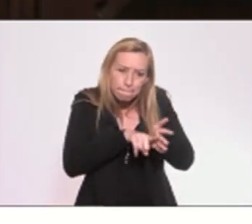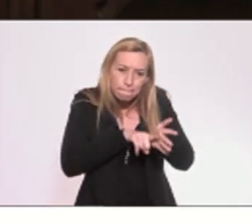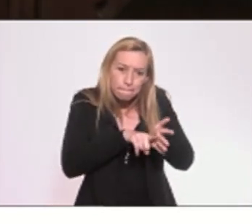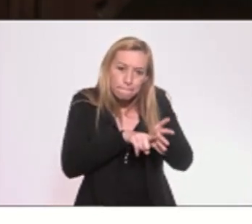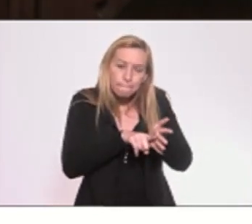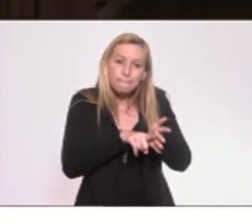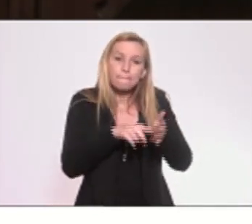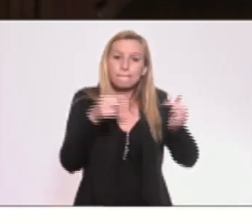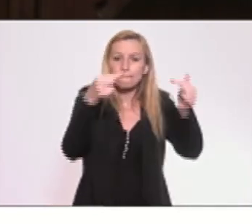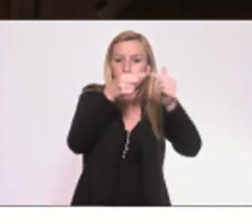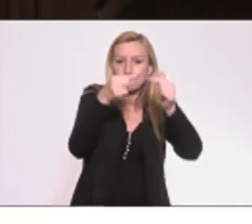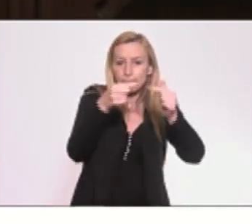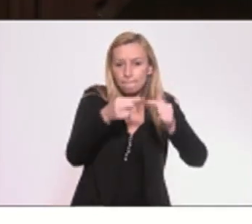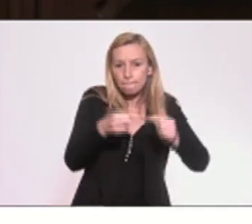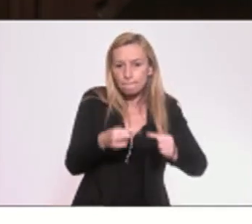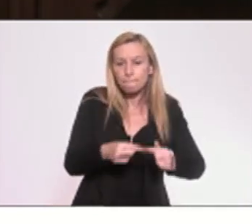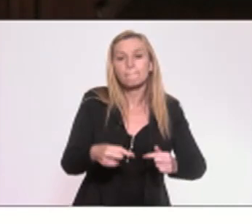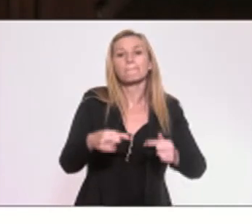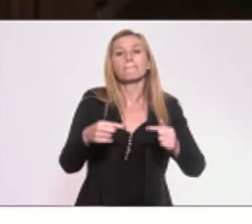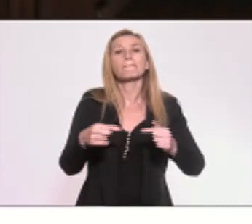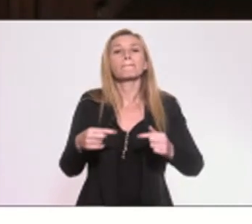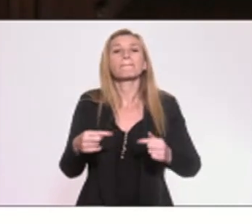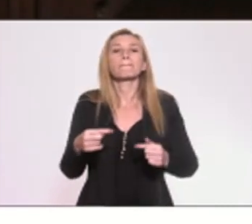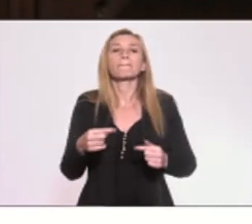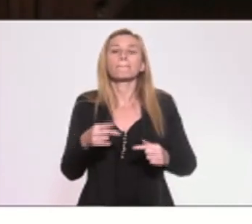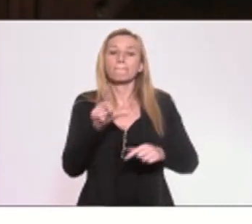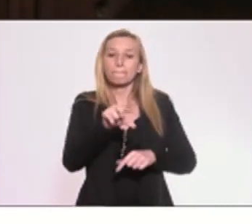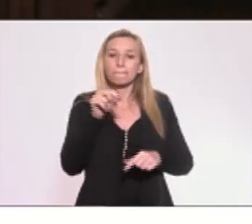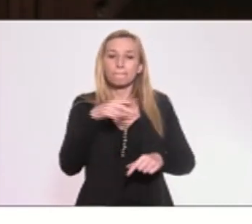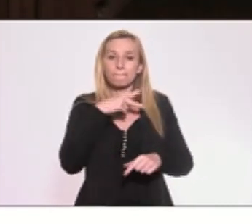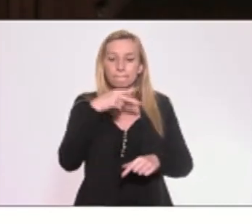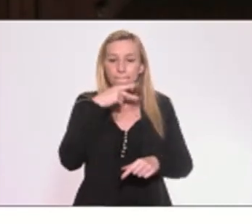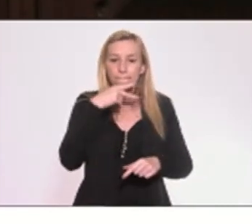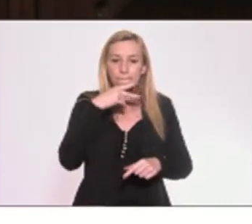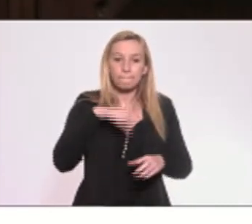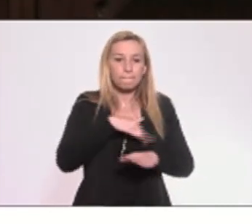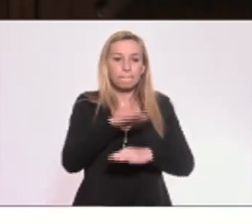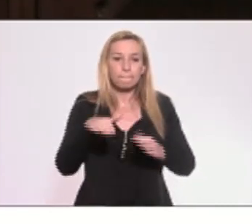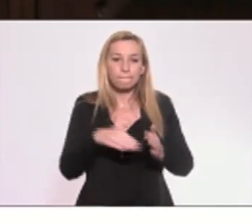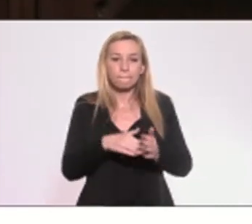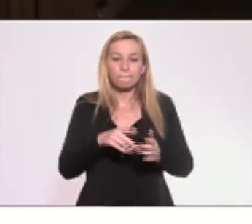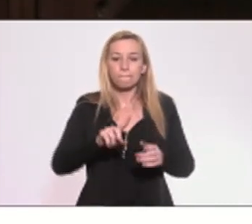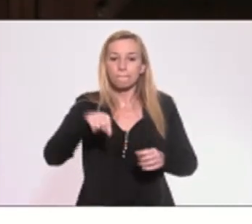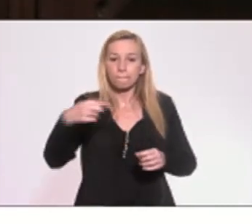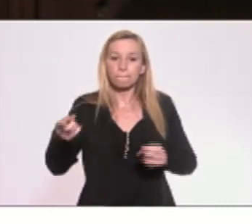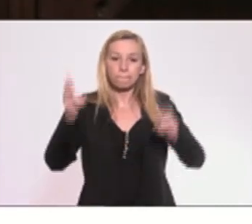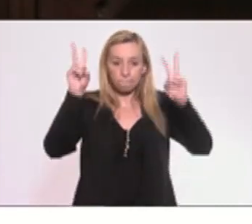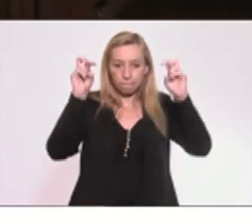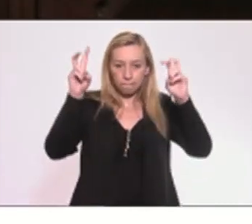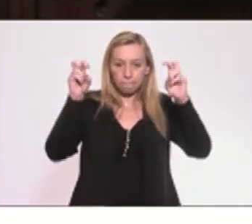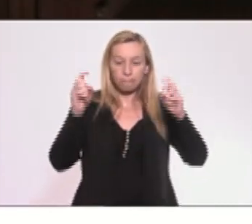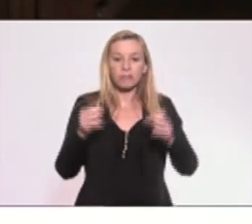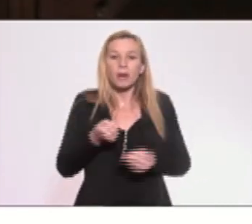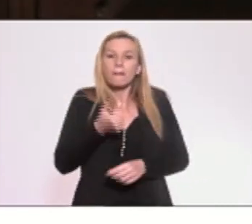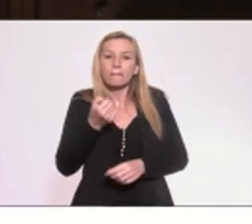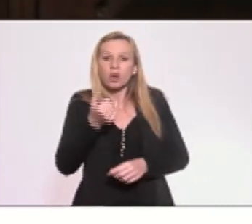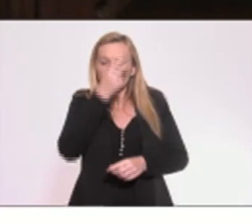com a imunidade parlamentar, mas de todas as declarações de votos que aqui vi pouco a gente